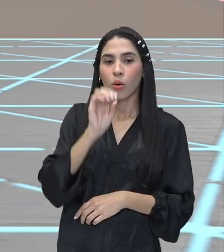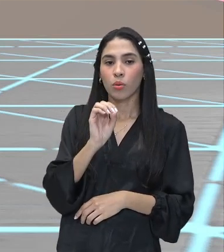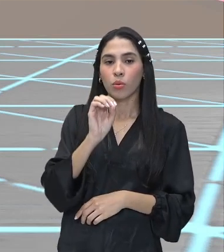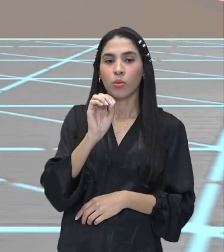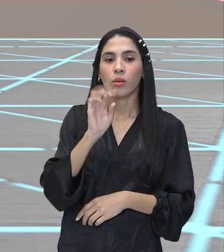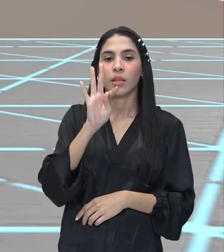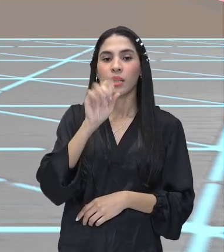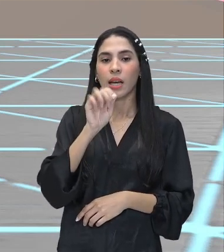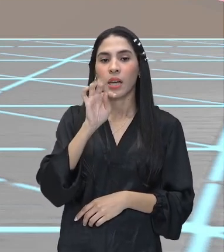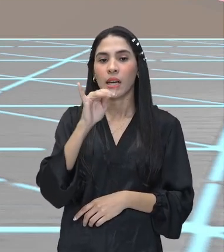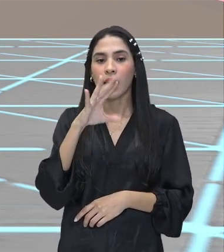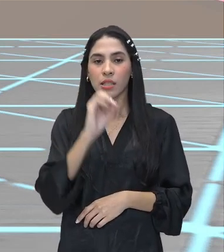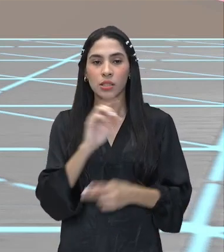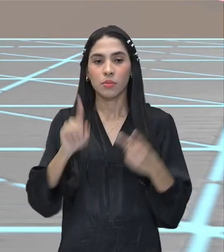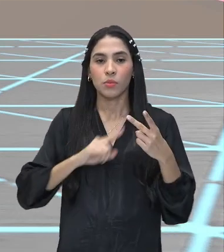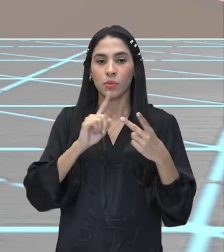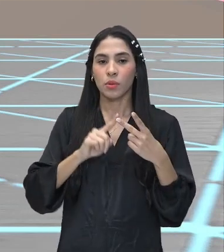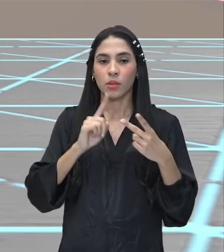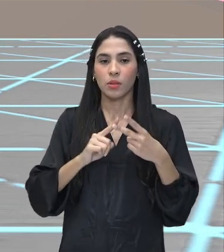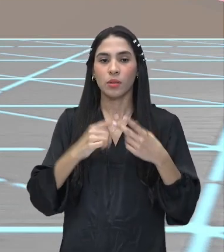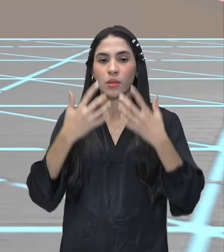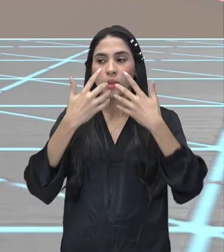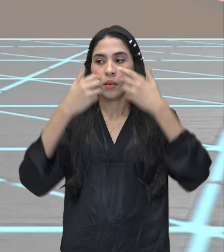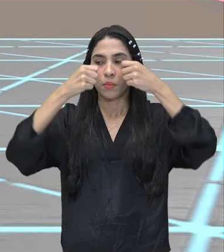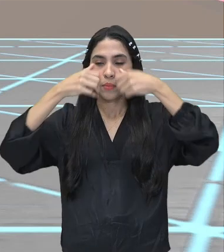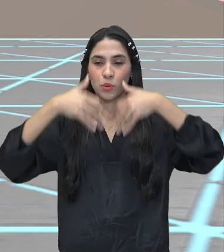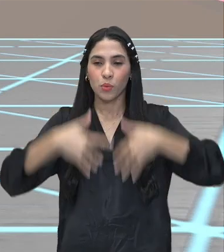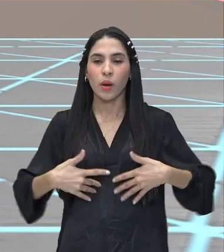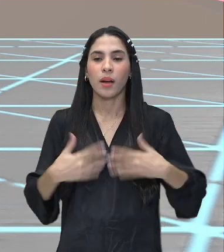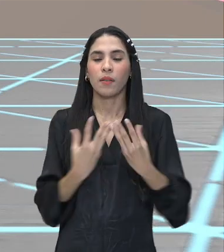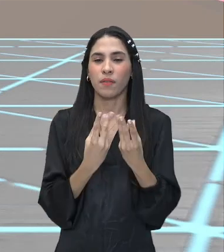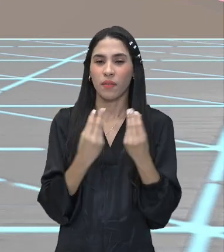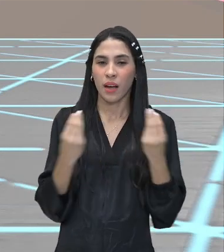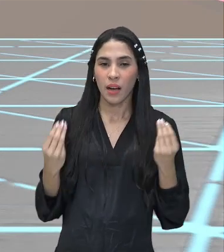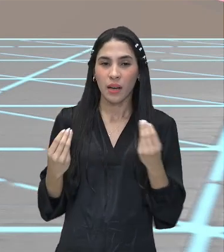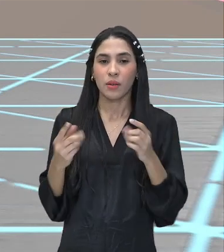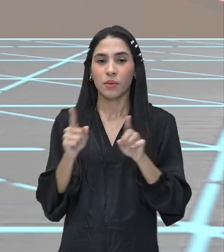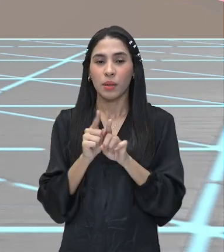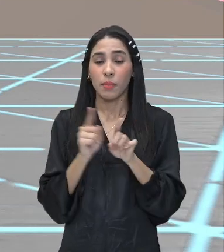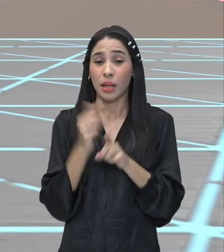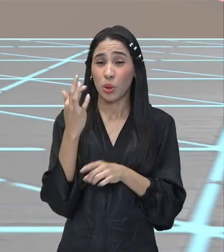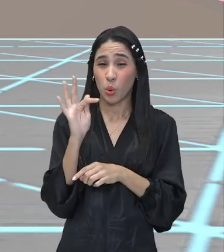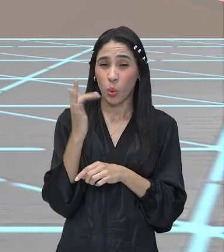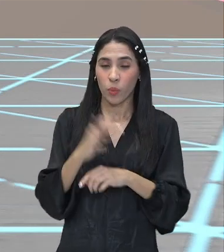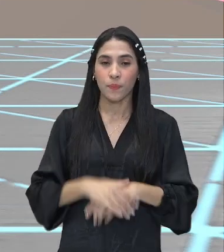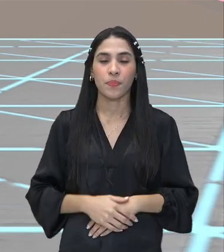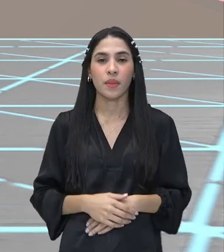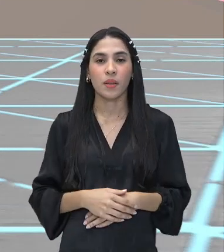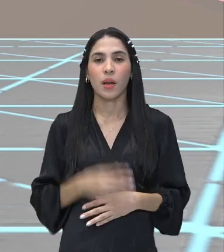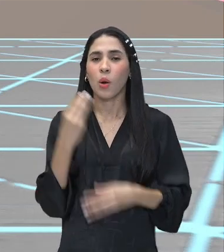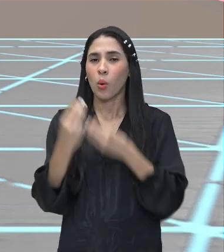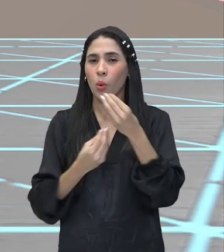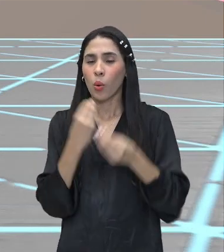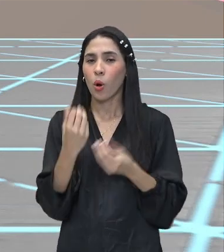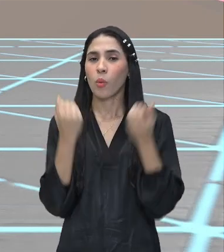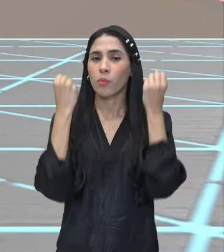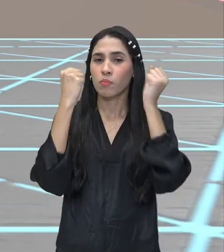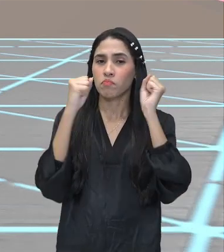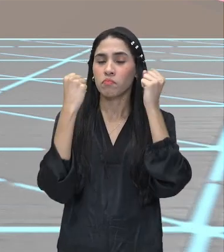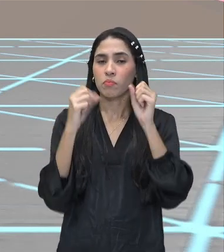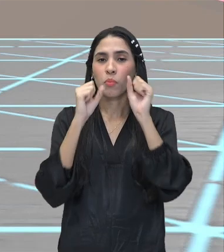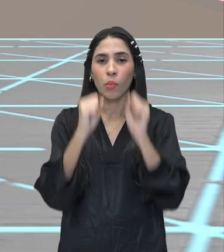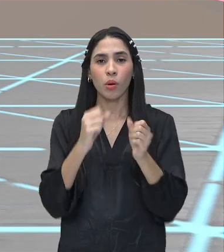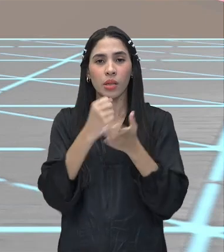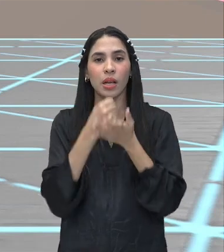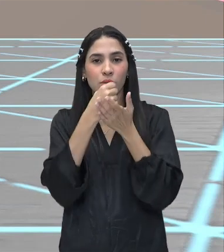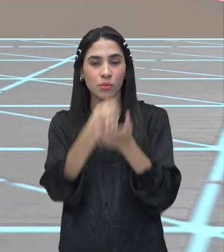ortotastismo, hiperidrose, constipação e dor. Agora vamos ver aqui como que a atividade física ela pode